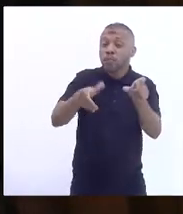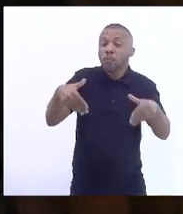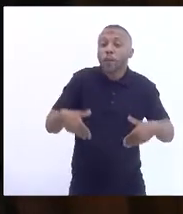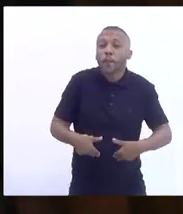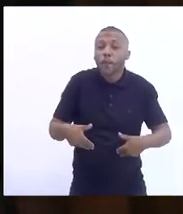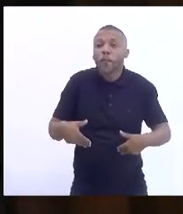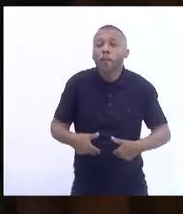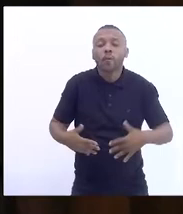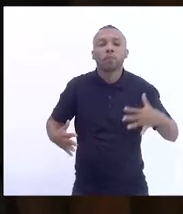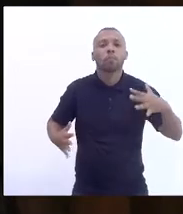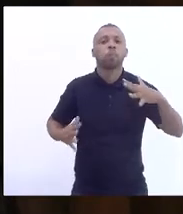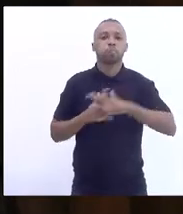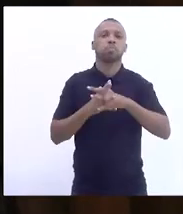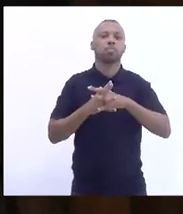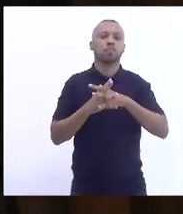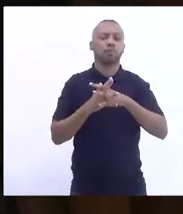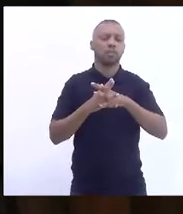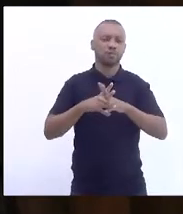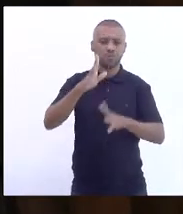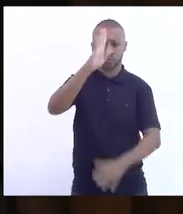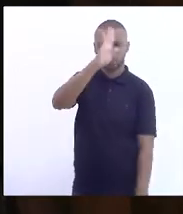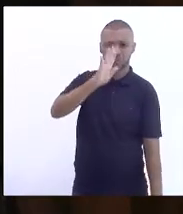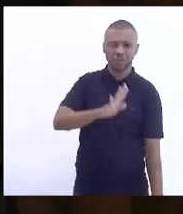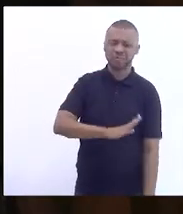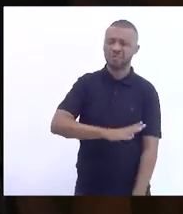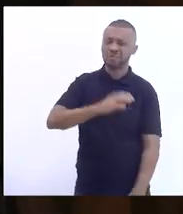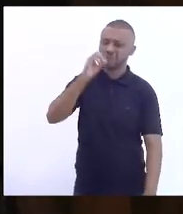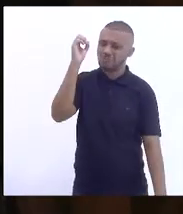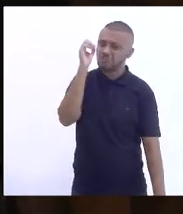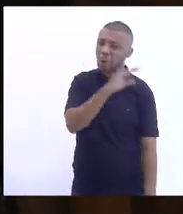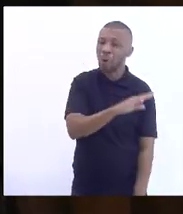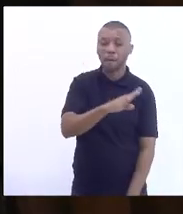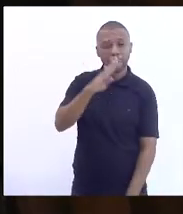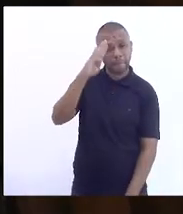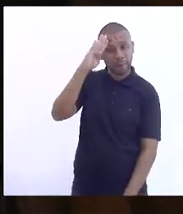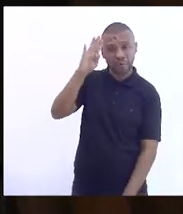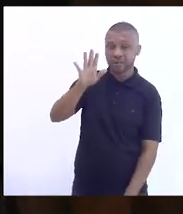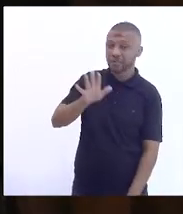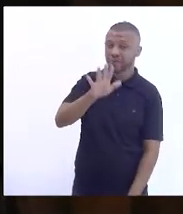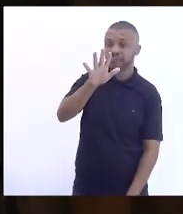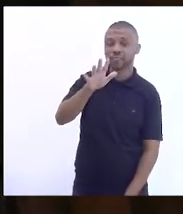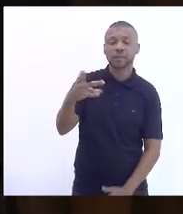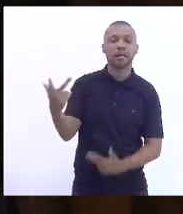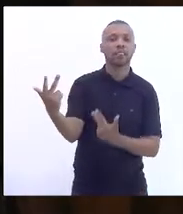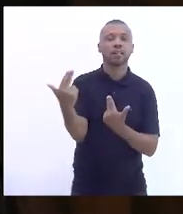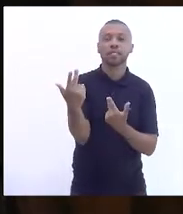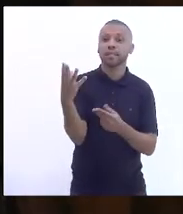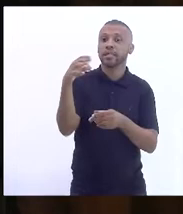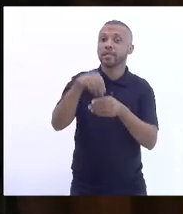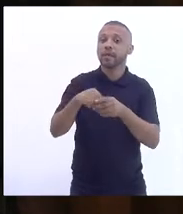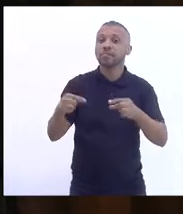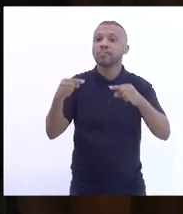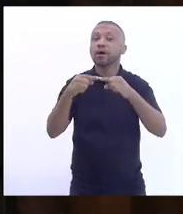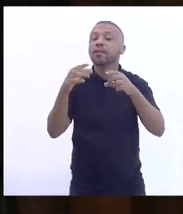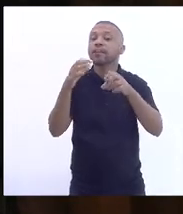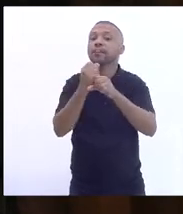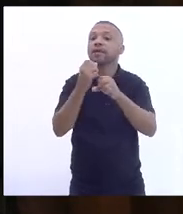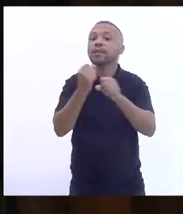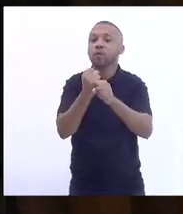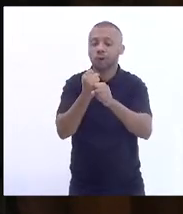isso gera uma violência tamanha incluindo nossas favela tá desse 33 mil